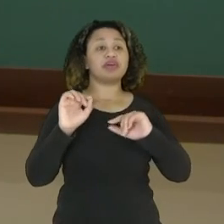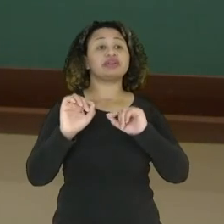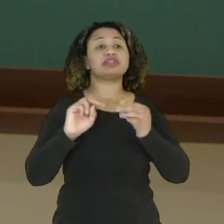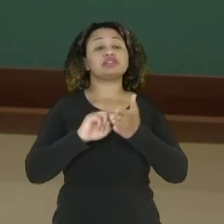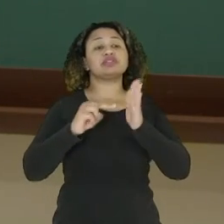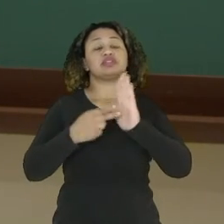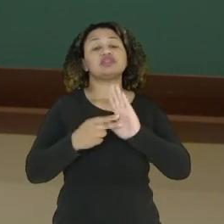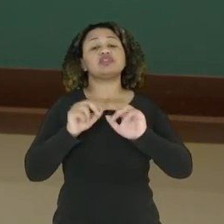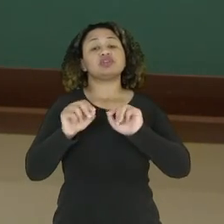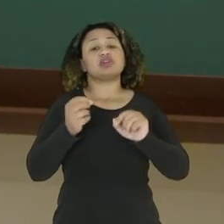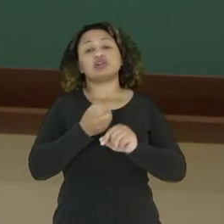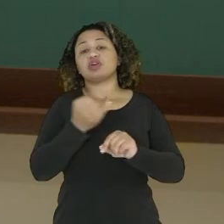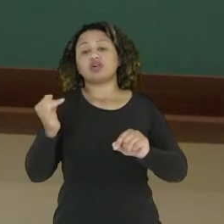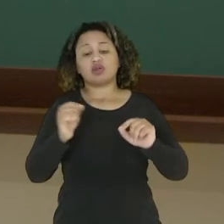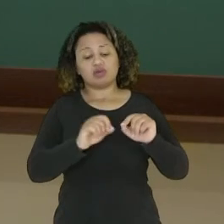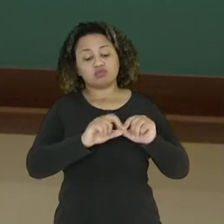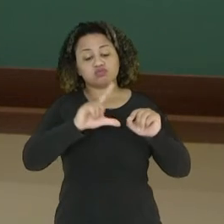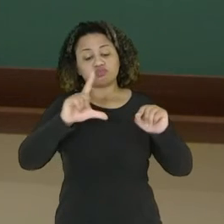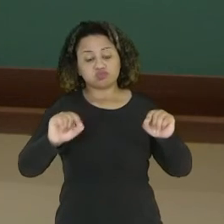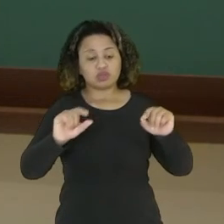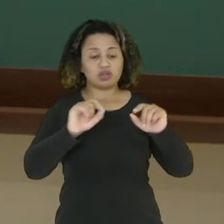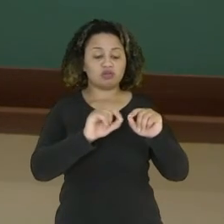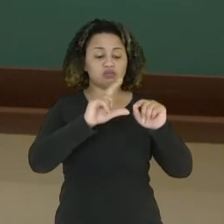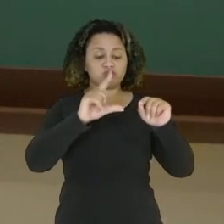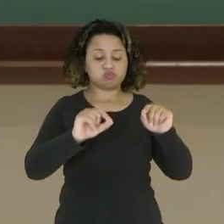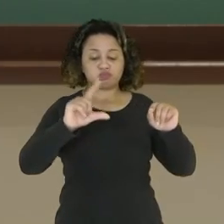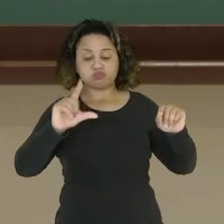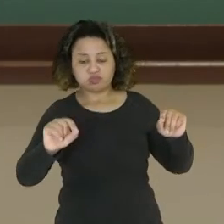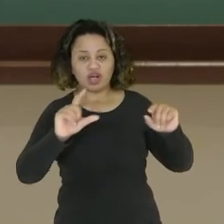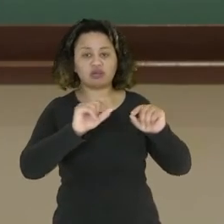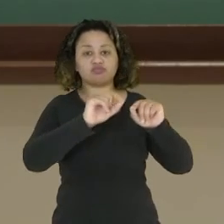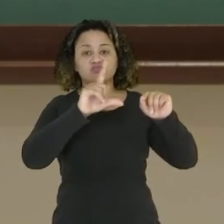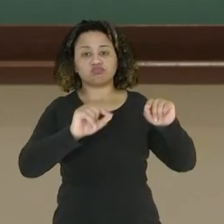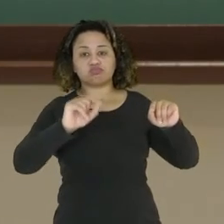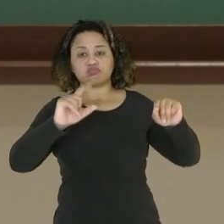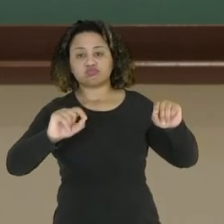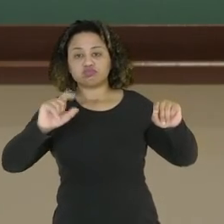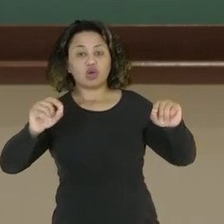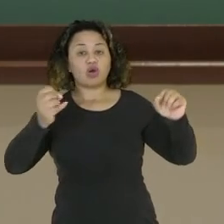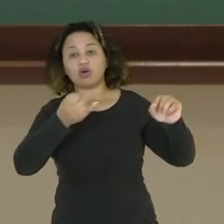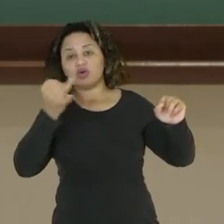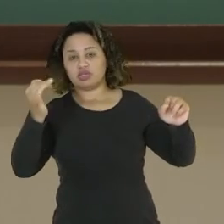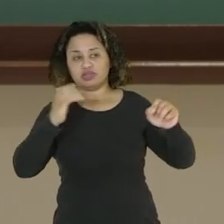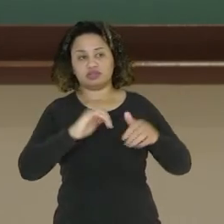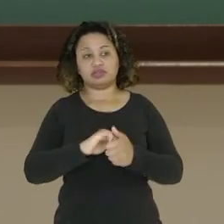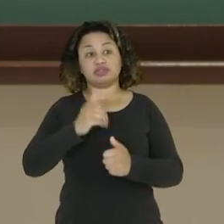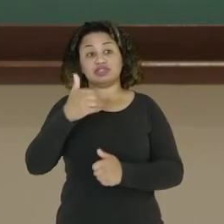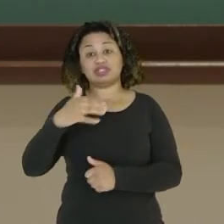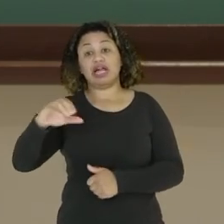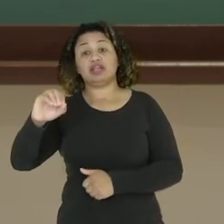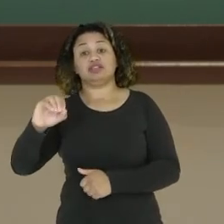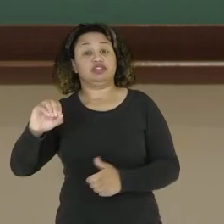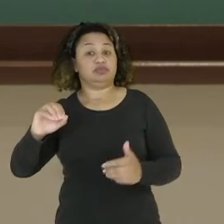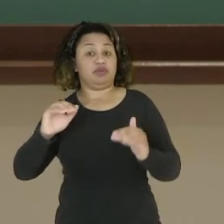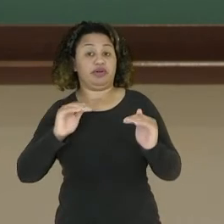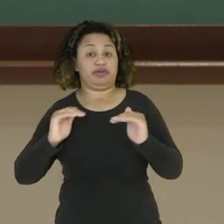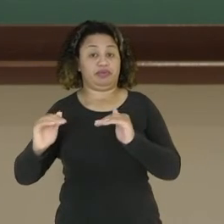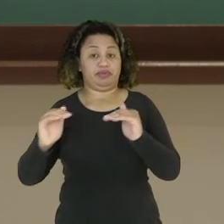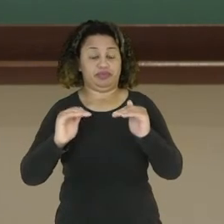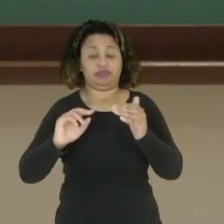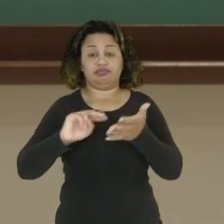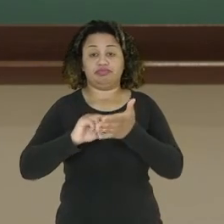dizer quantos ventres ele está formando. Simples. 10º harmônico forma 10